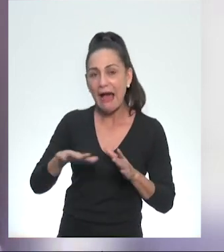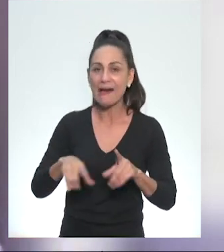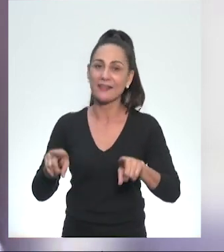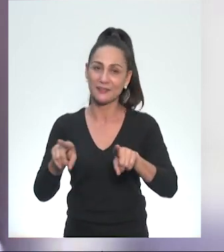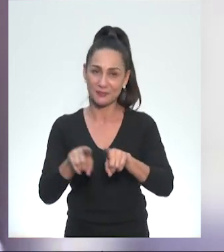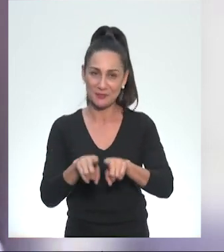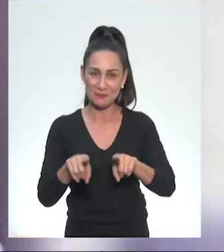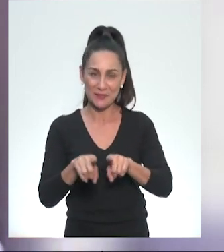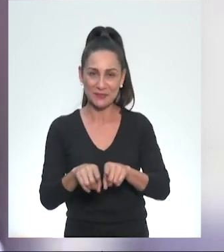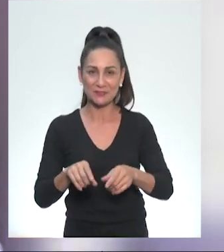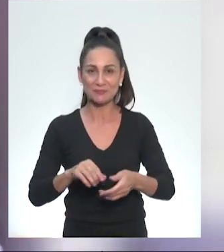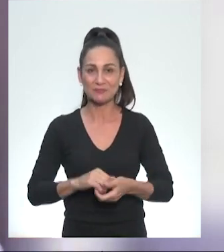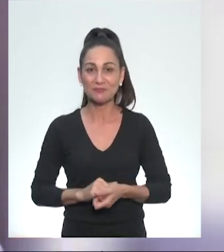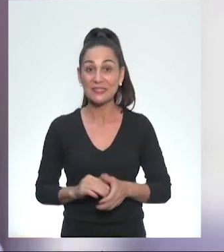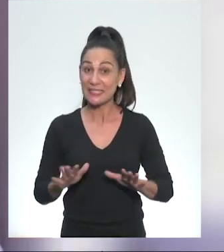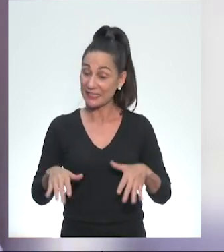E,